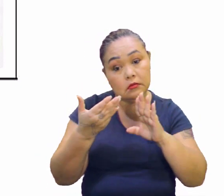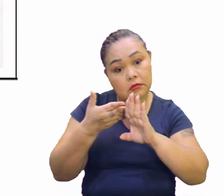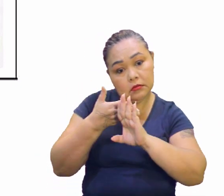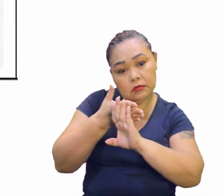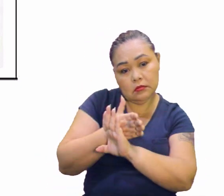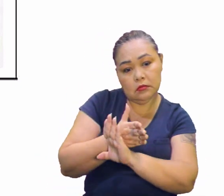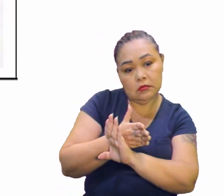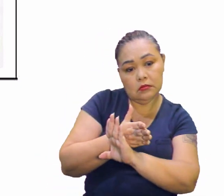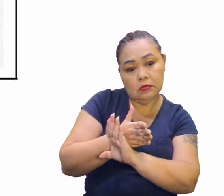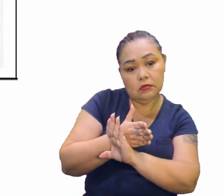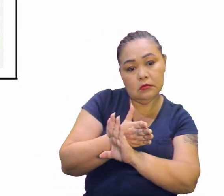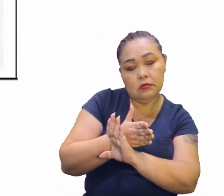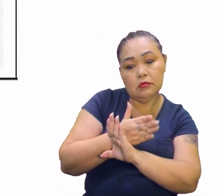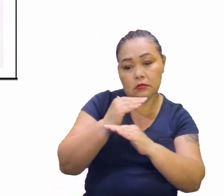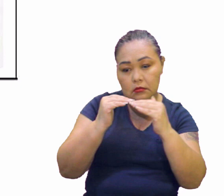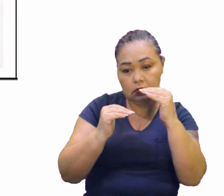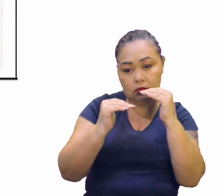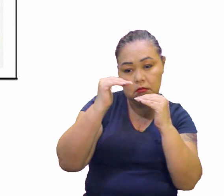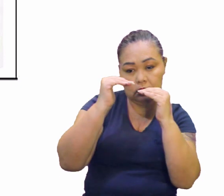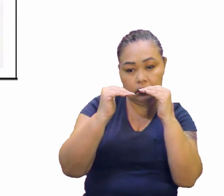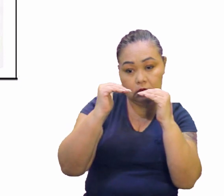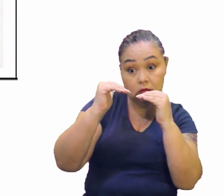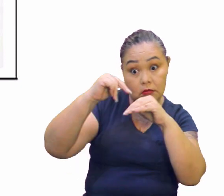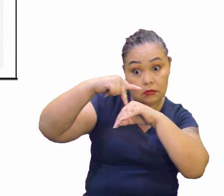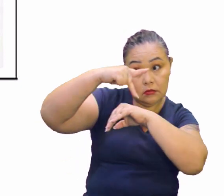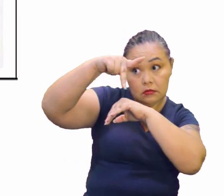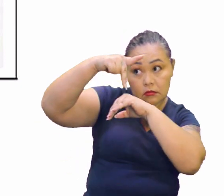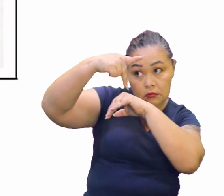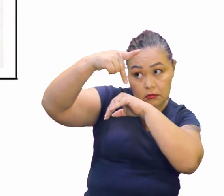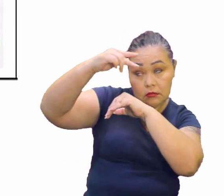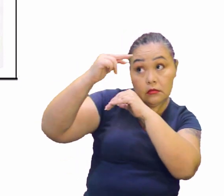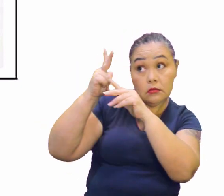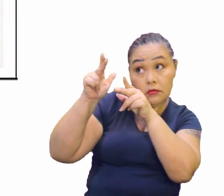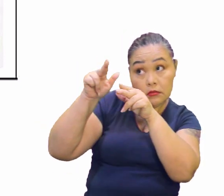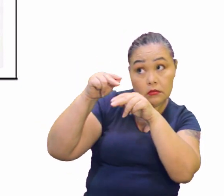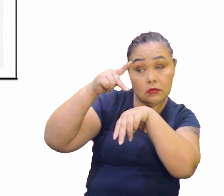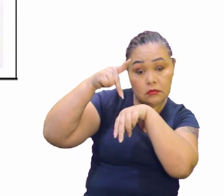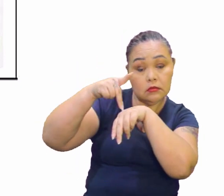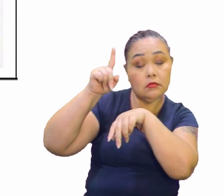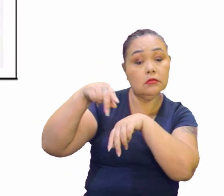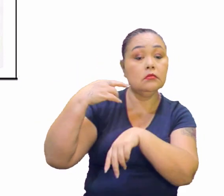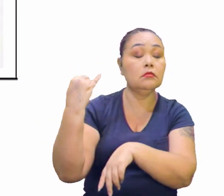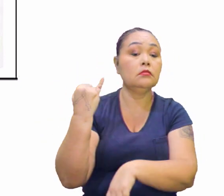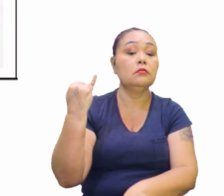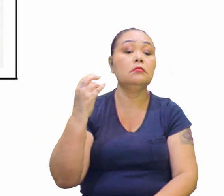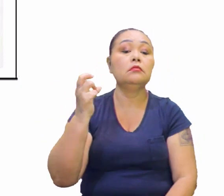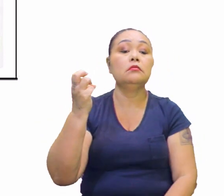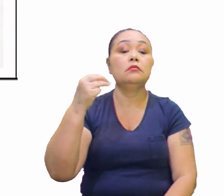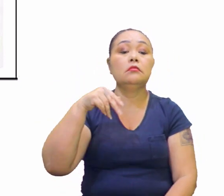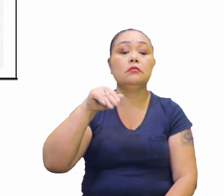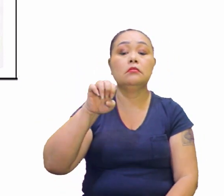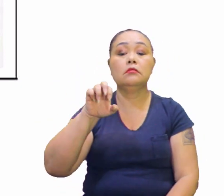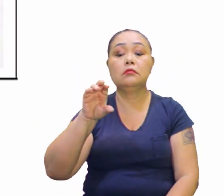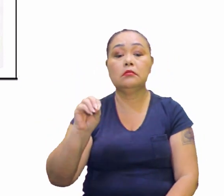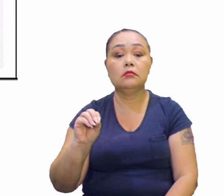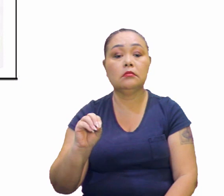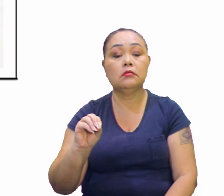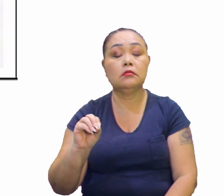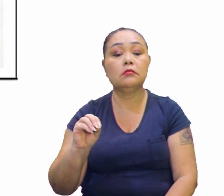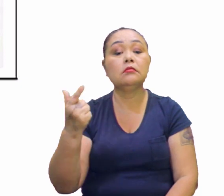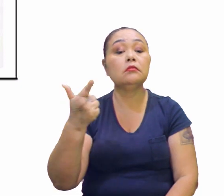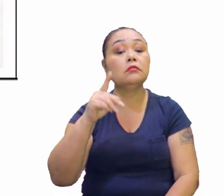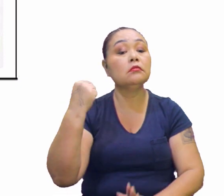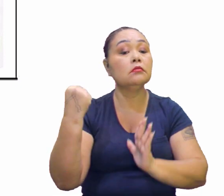ou indiretamente aos padrões internacionais. Muito importante também o Inmetro.